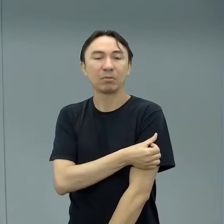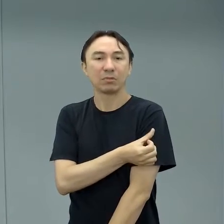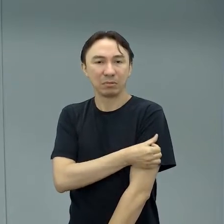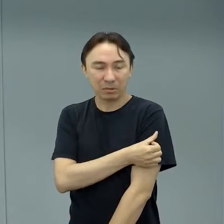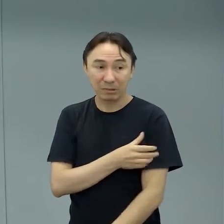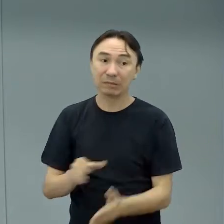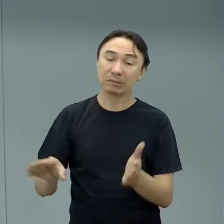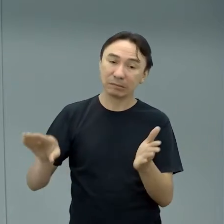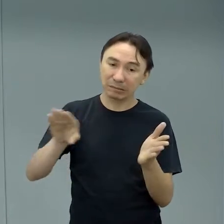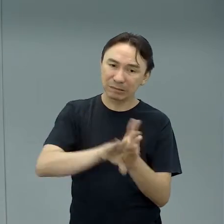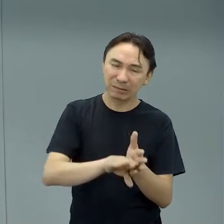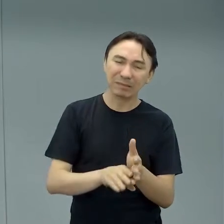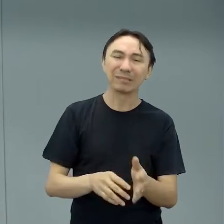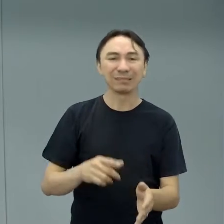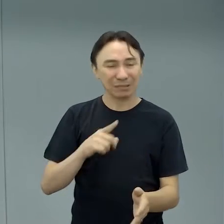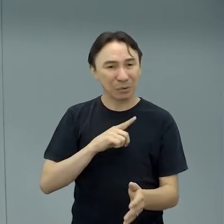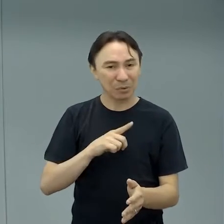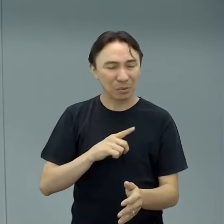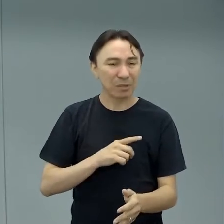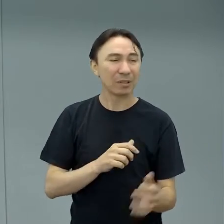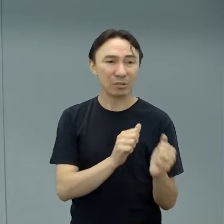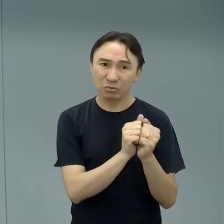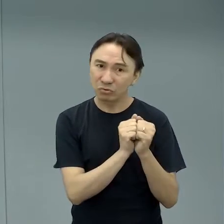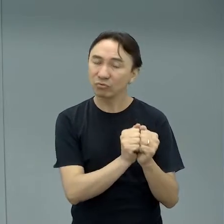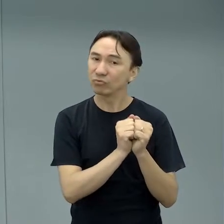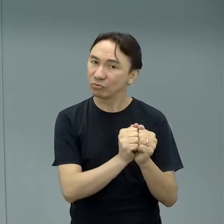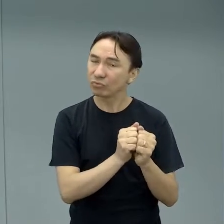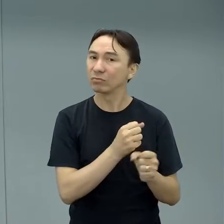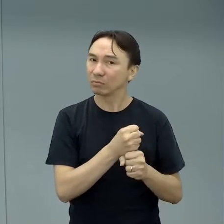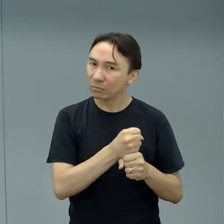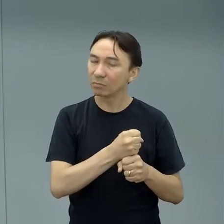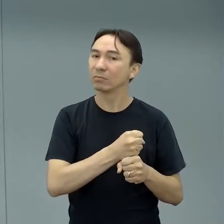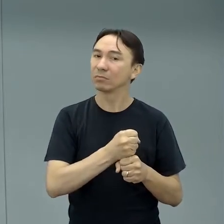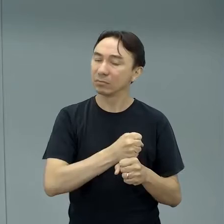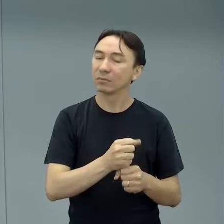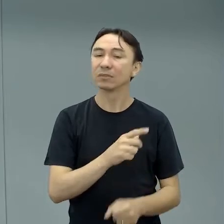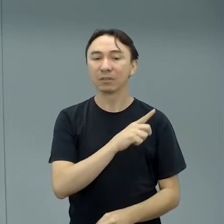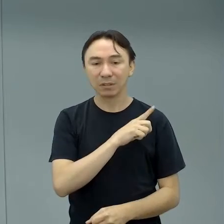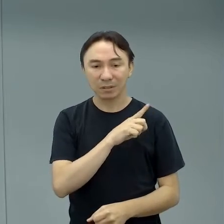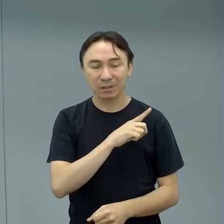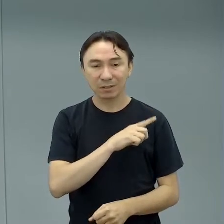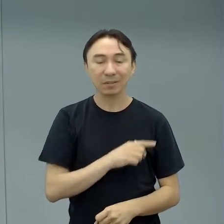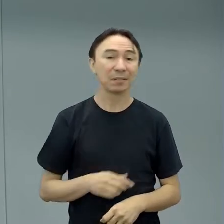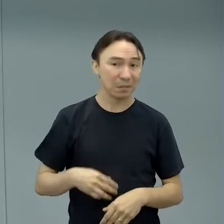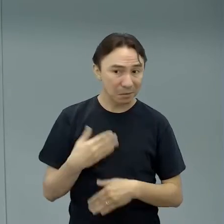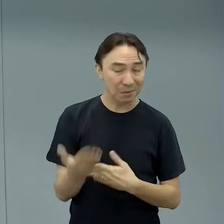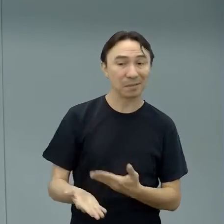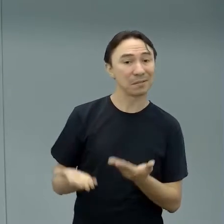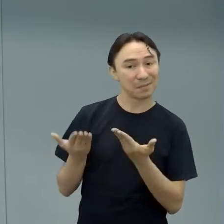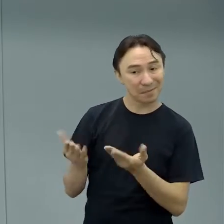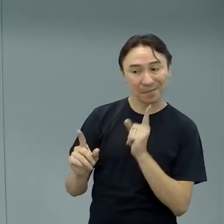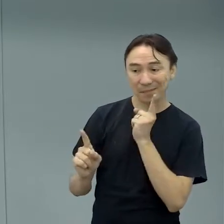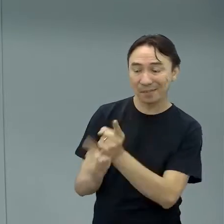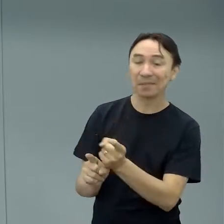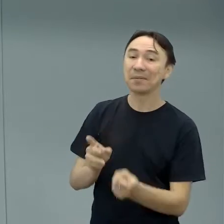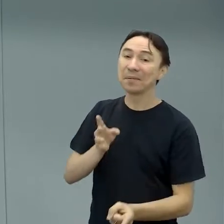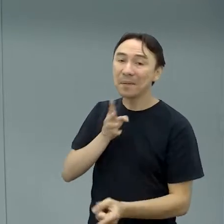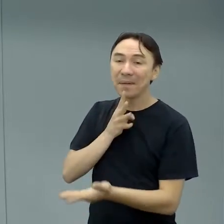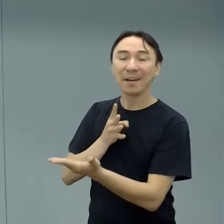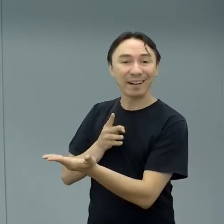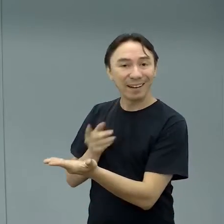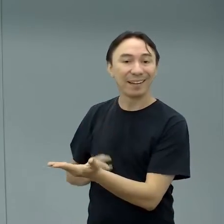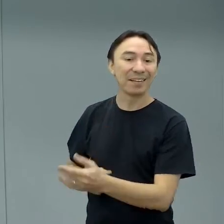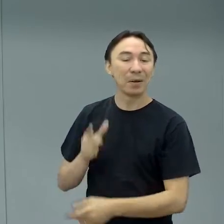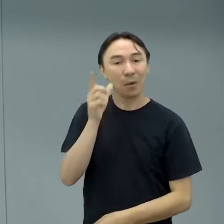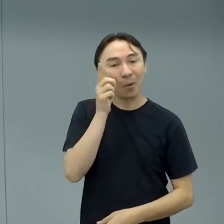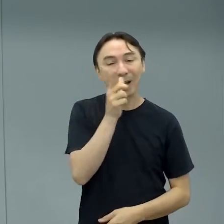chegou. Então a gente ficou uma boa parte do tempo com esse aluno. E foi aí que eu conheci a Luana, então, e a gente começou a entender algumas